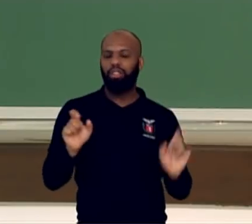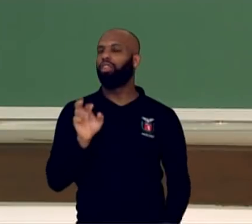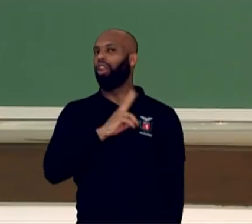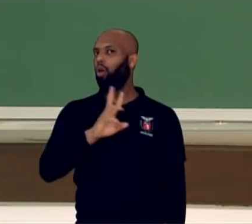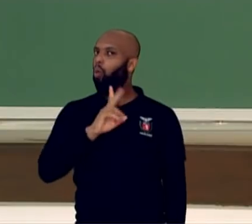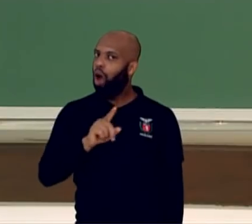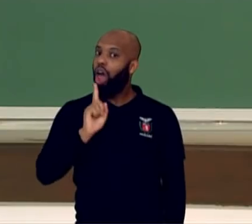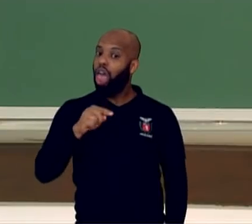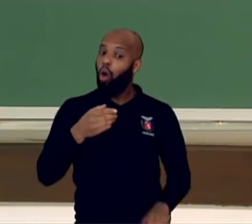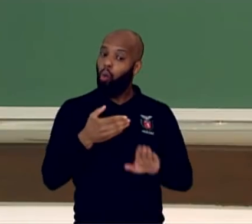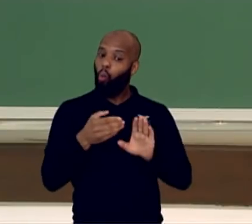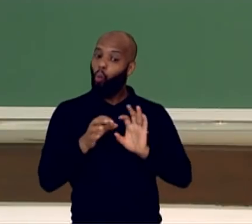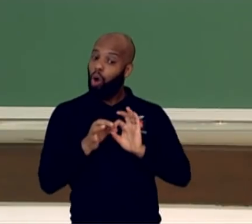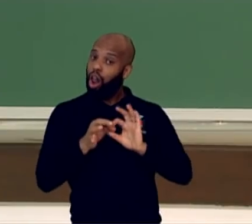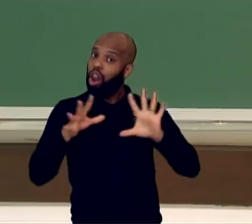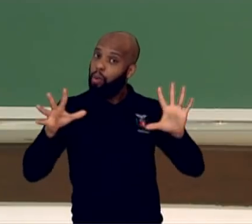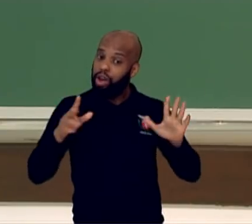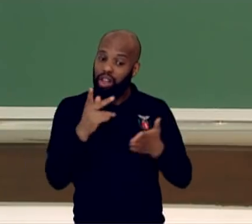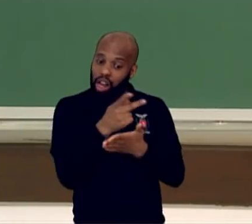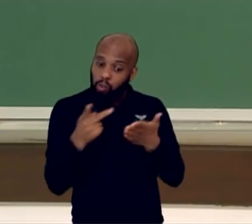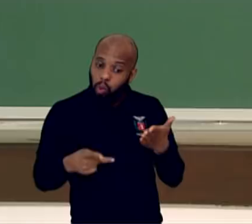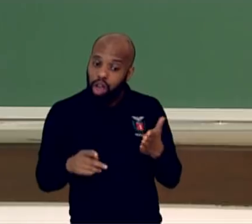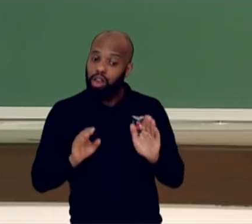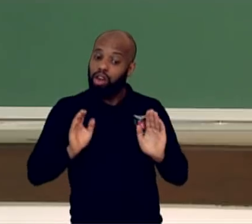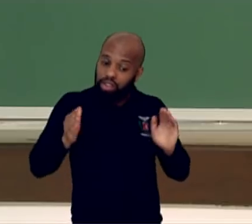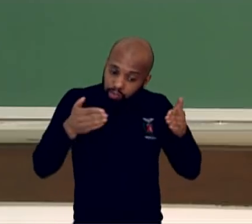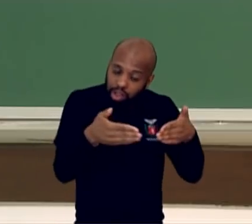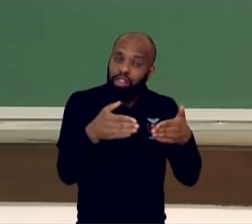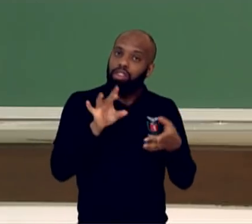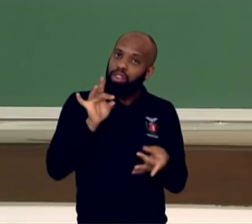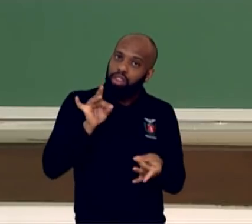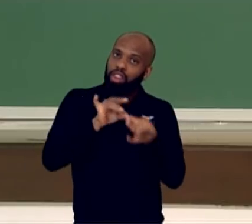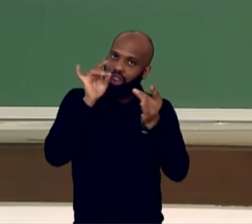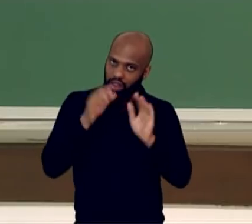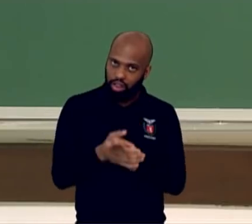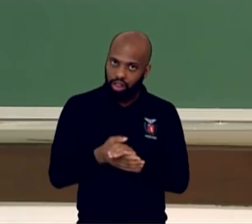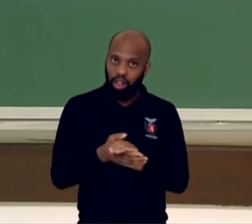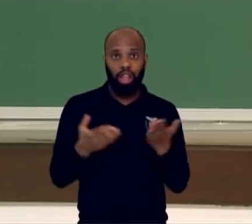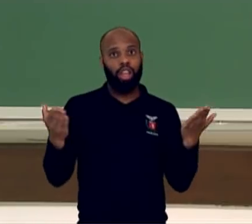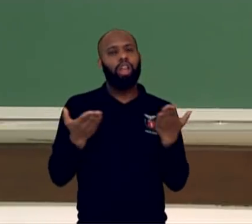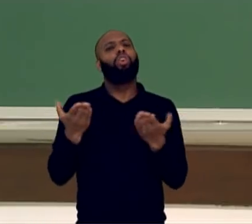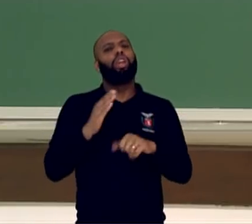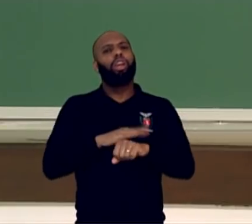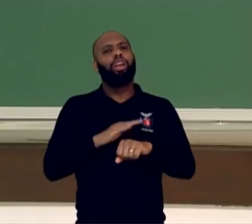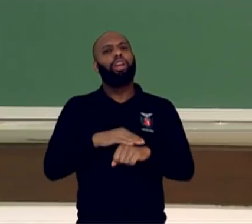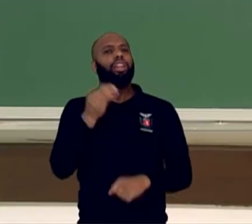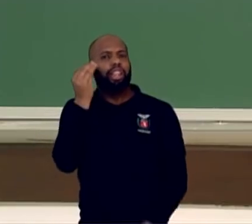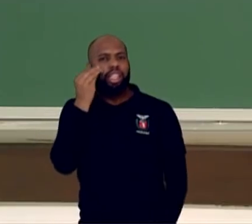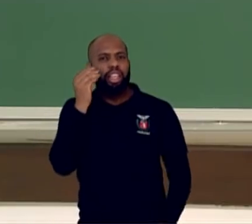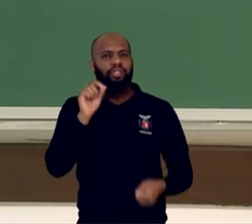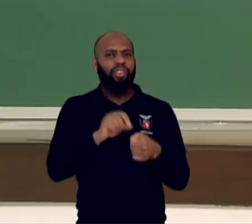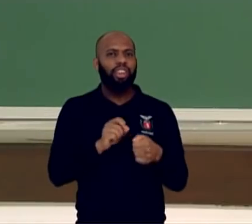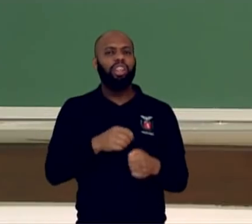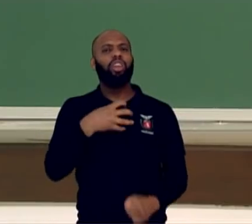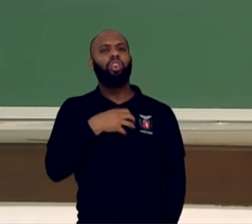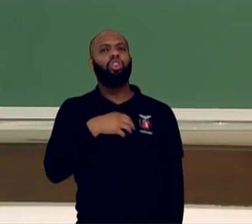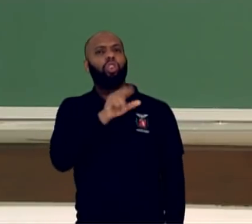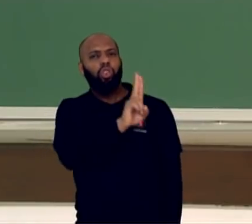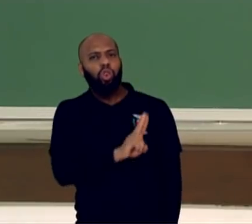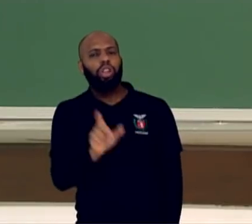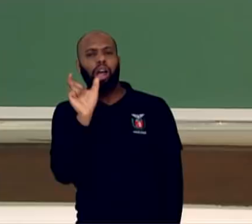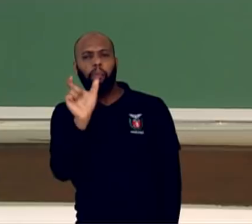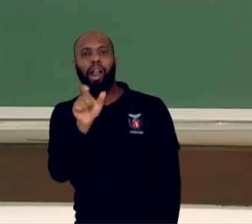licença poética é um uso muito específico. Por enquanto, tentem fazer o poema mais usando